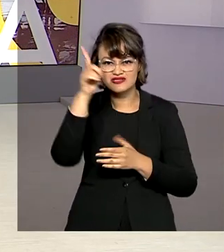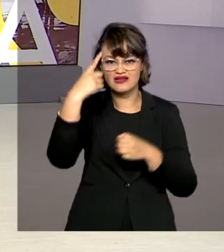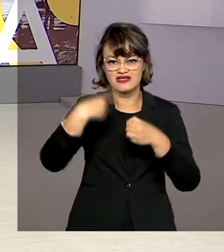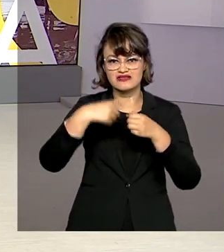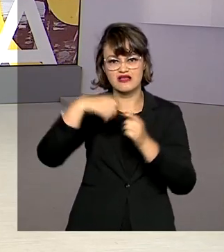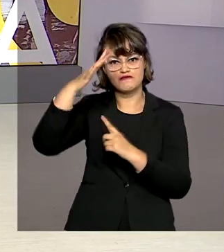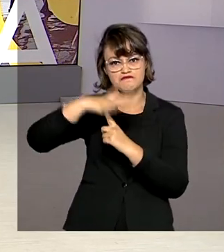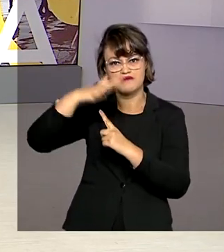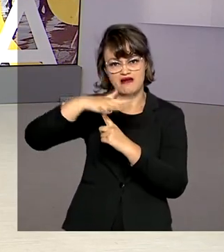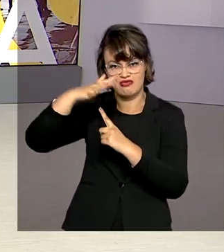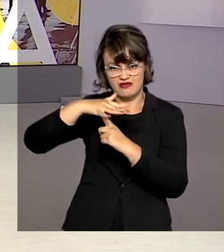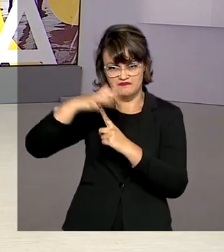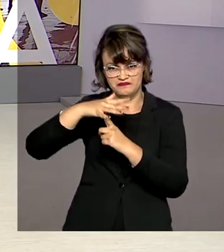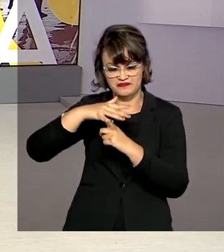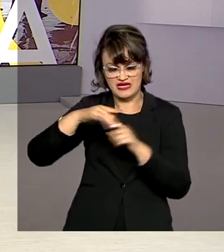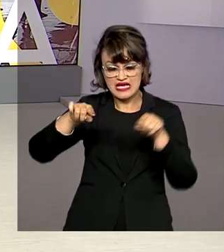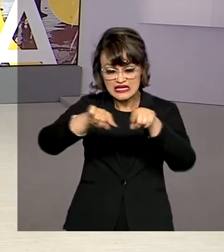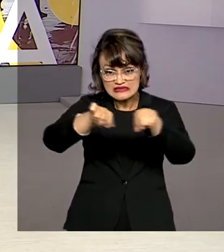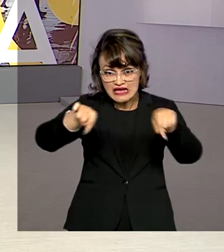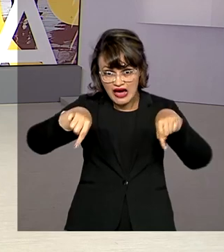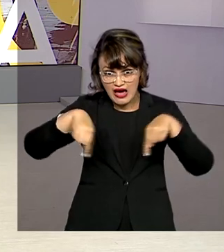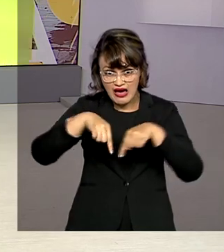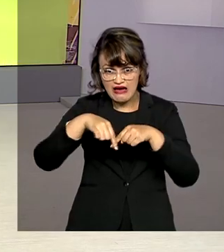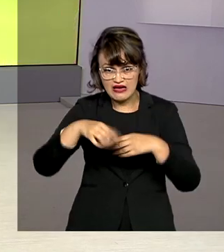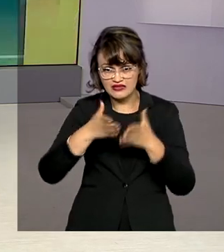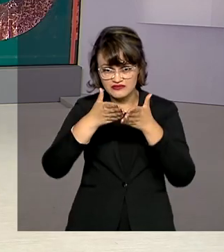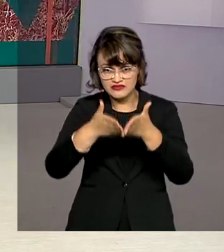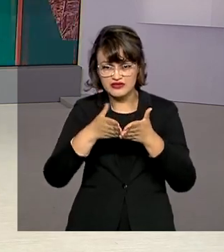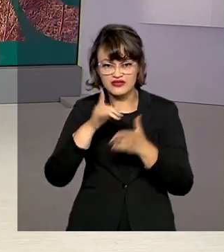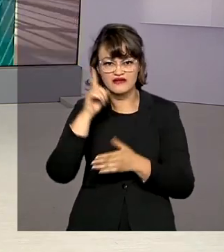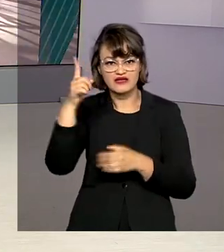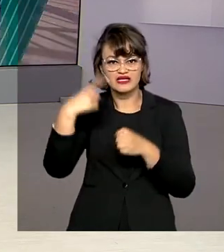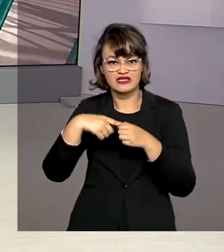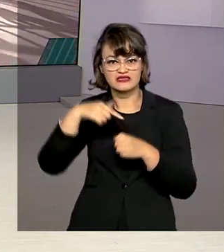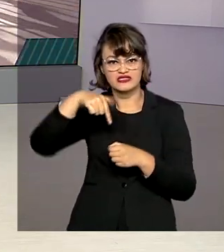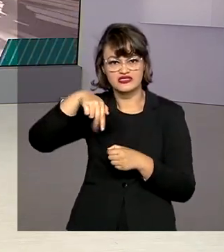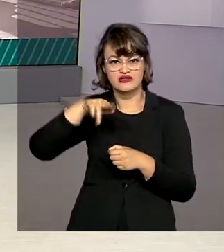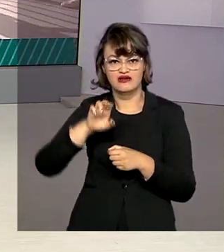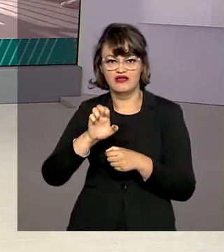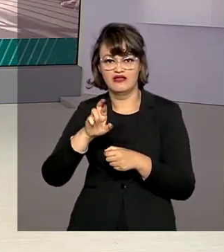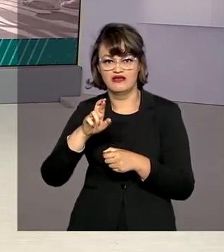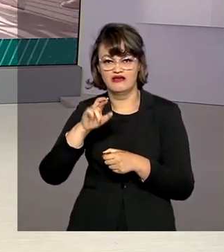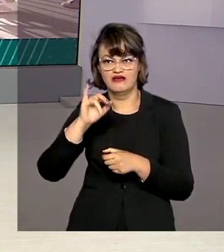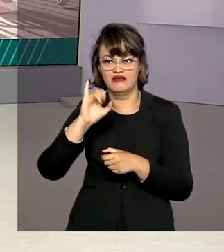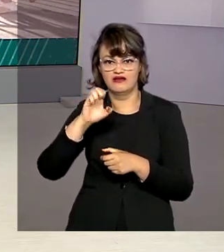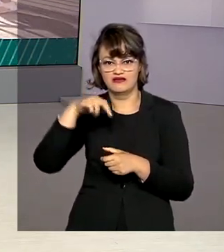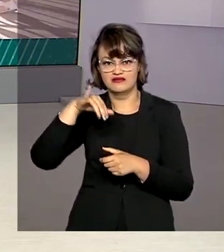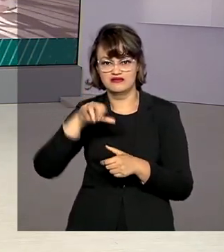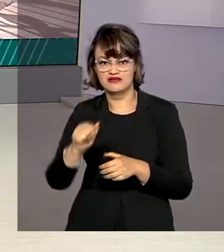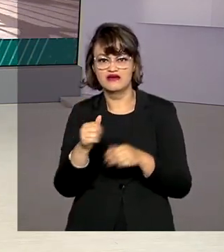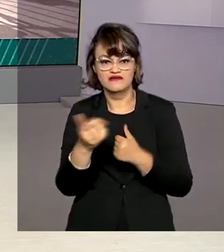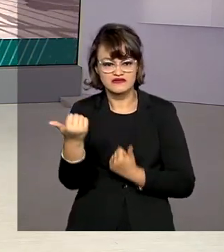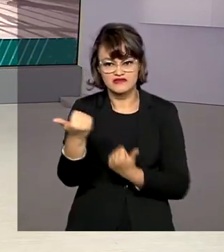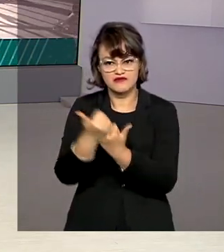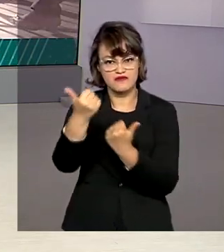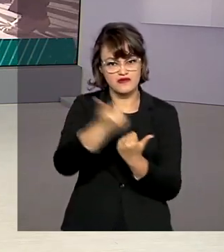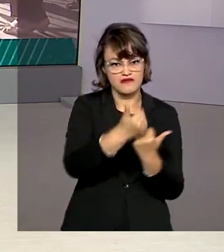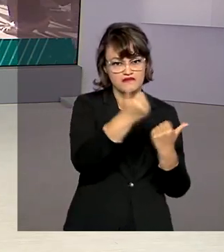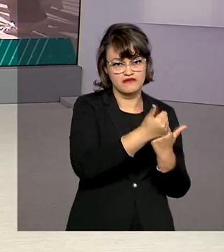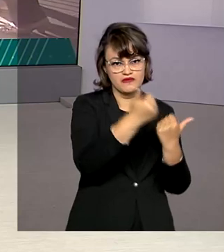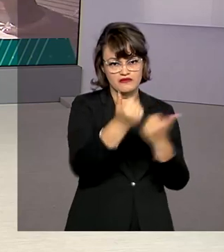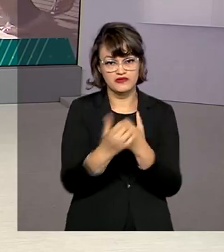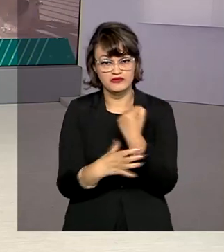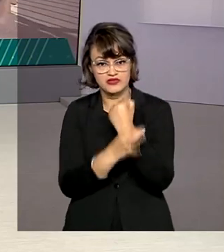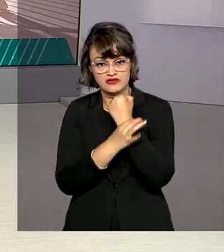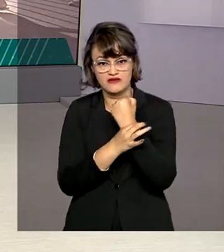Paraná. A base TRABAC fica em Querência do Norte e servirá de apoio para ações integradas entre as forças de